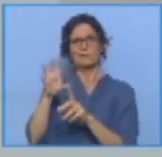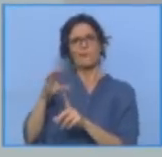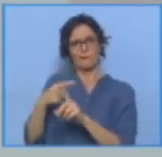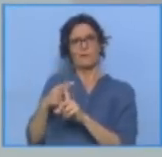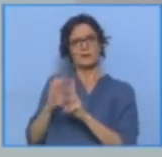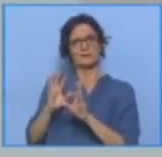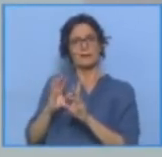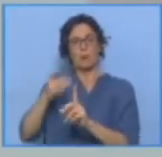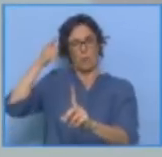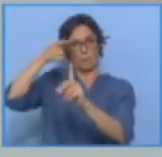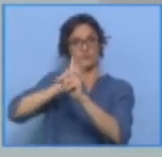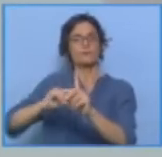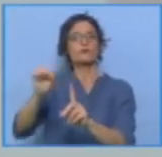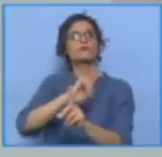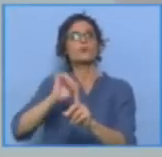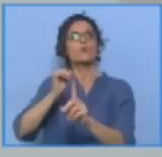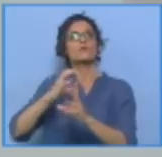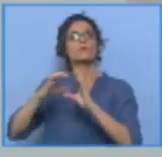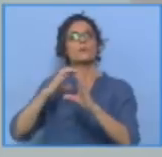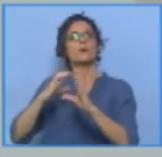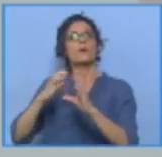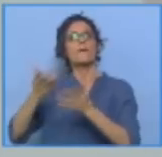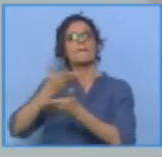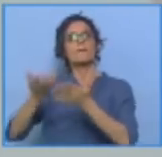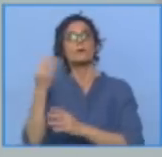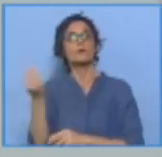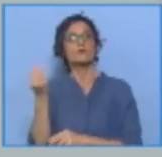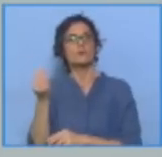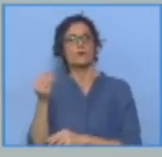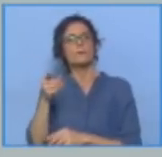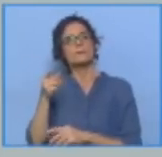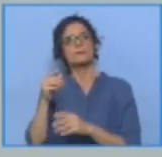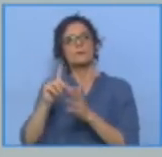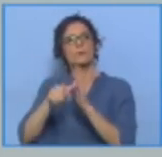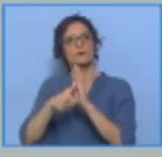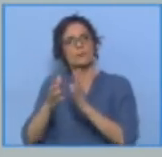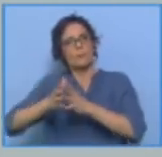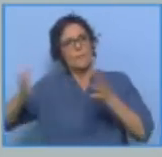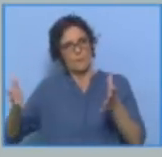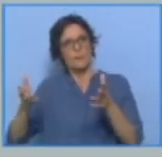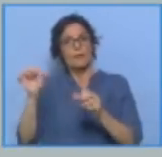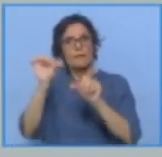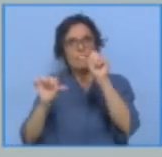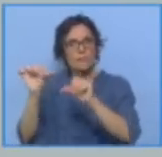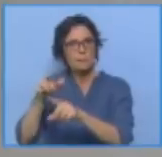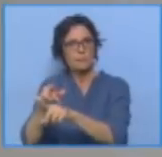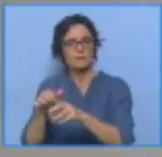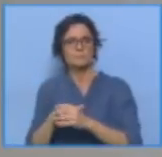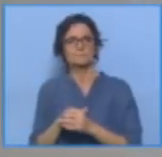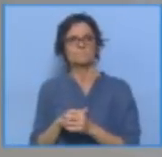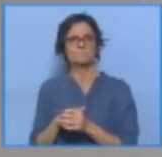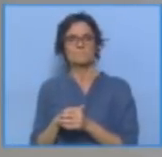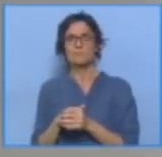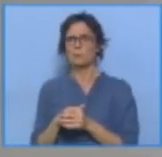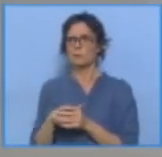perspectiva é chegarmos aos jovens, mas esse é o projeto mais alargado do Laboratório da Fé. Deixa-me só fazer uma pergunta. Porque eu